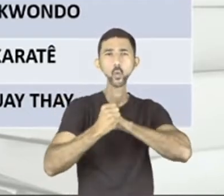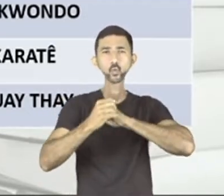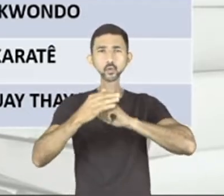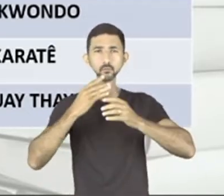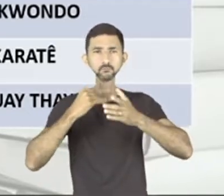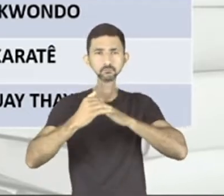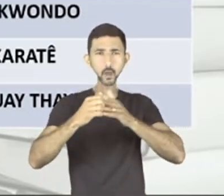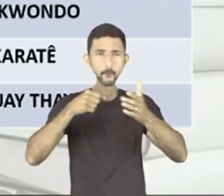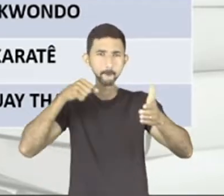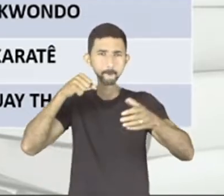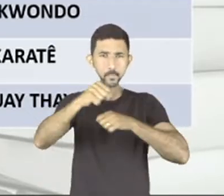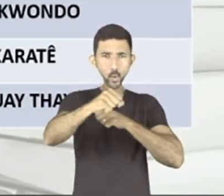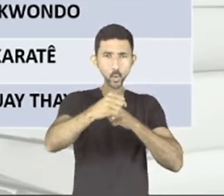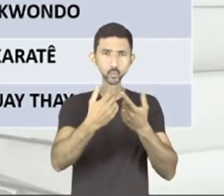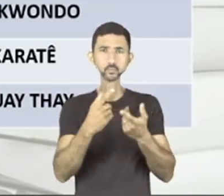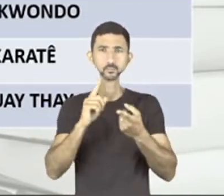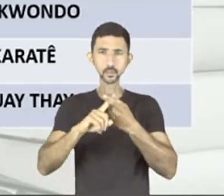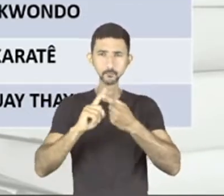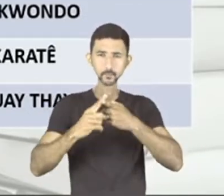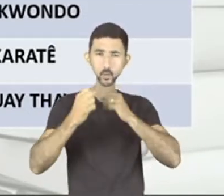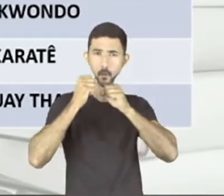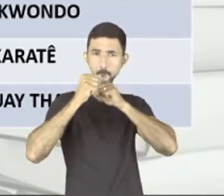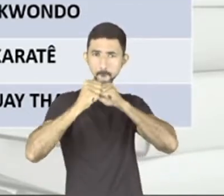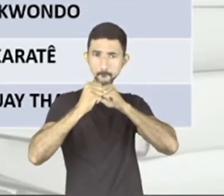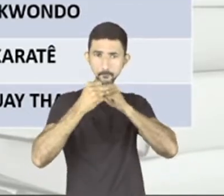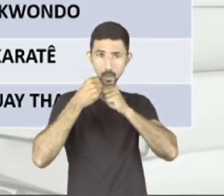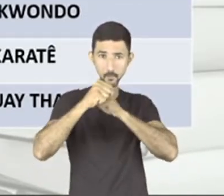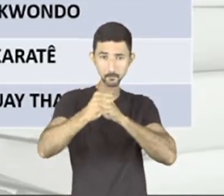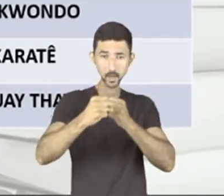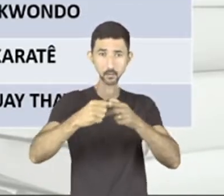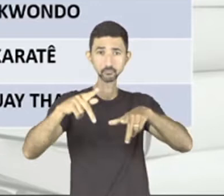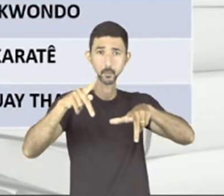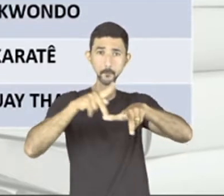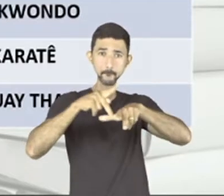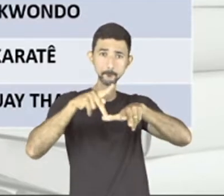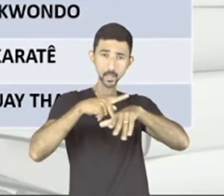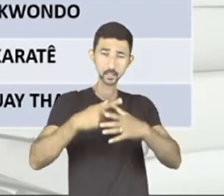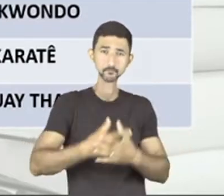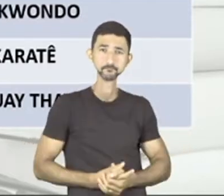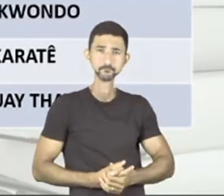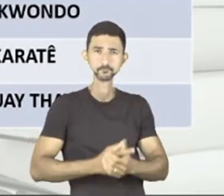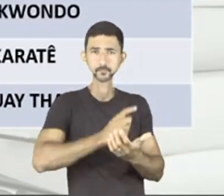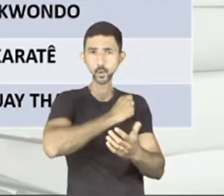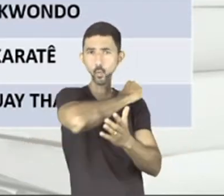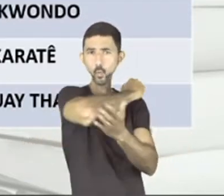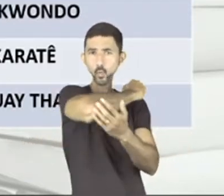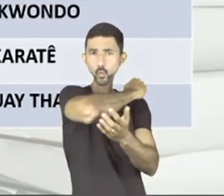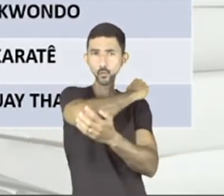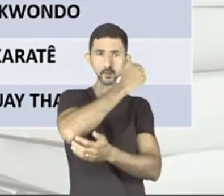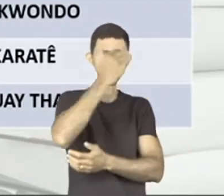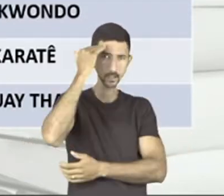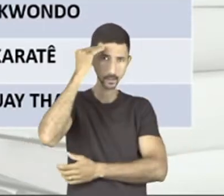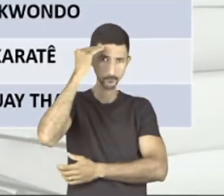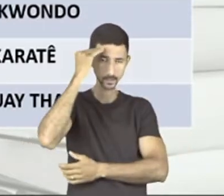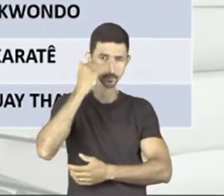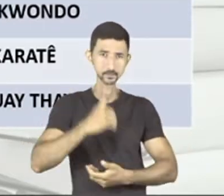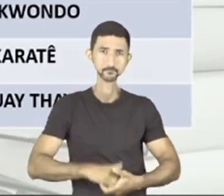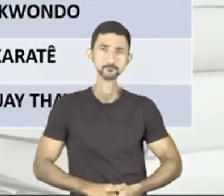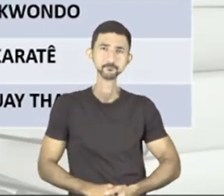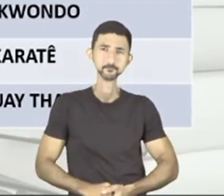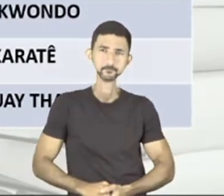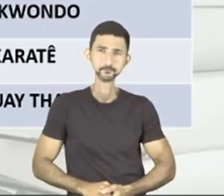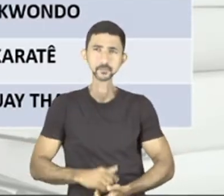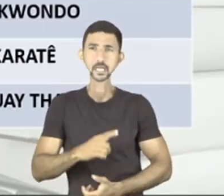de bater, utilizando as mãos, os pés, cotovelos e cabeça. E aí